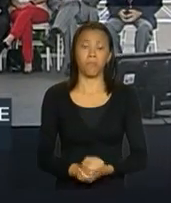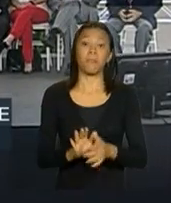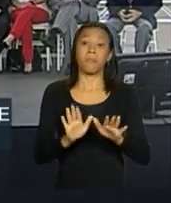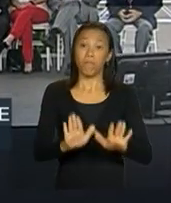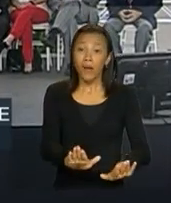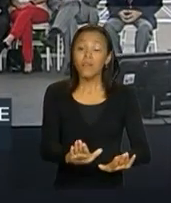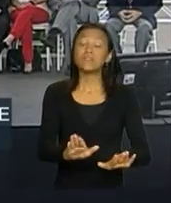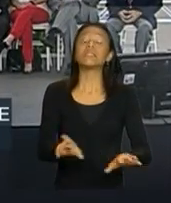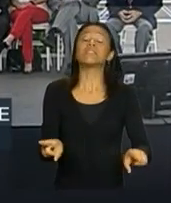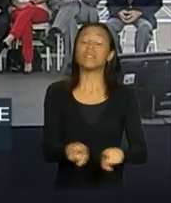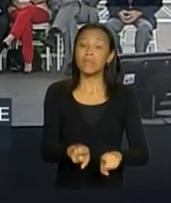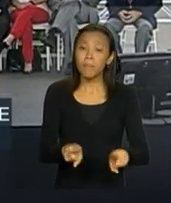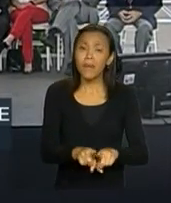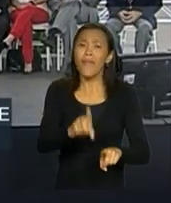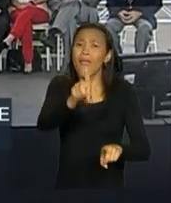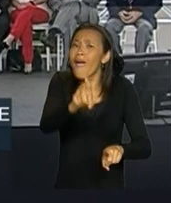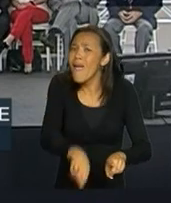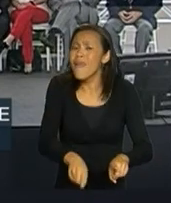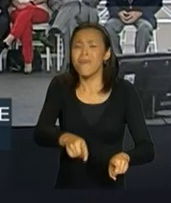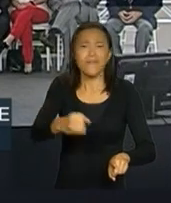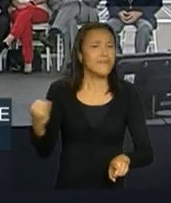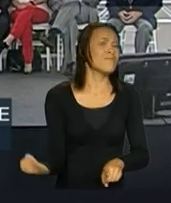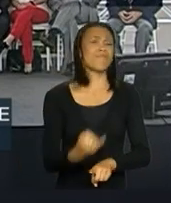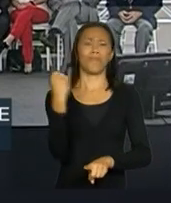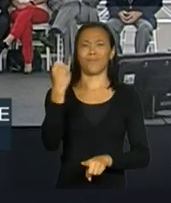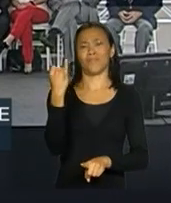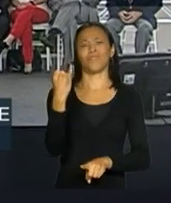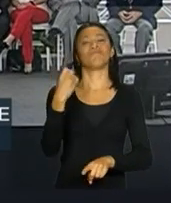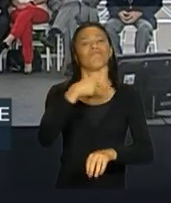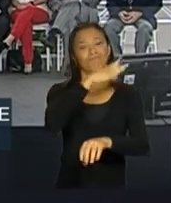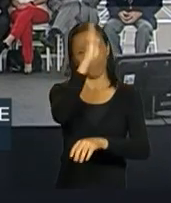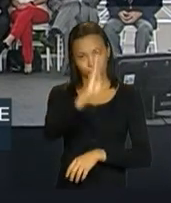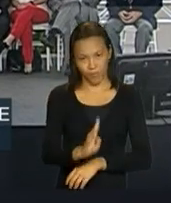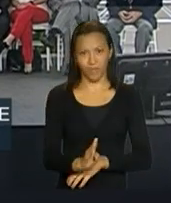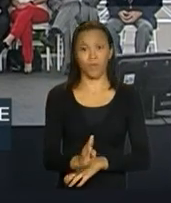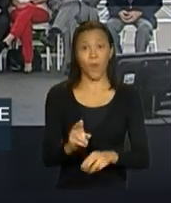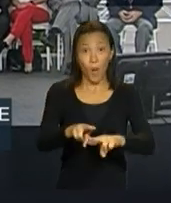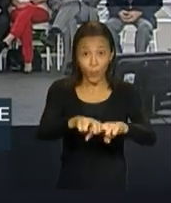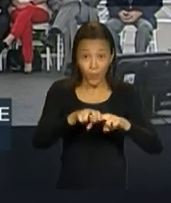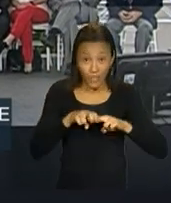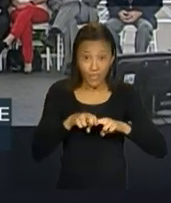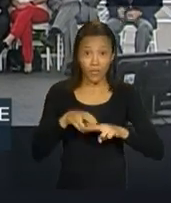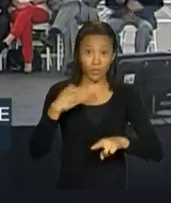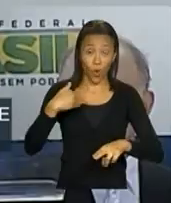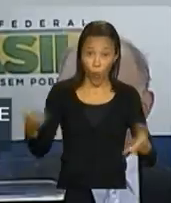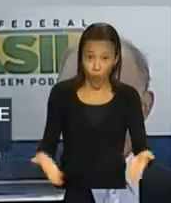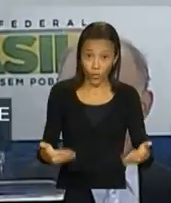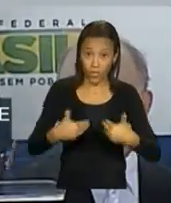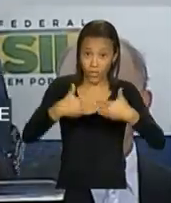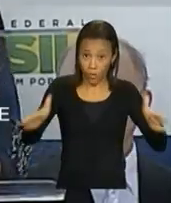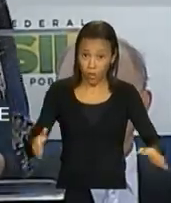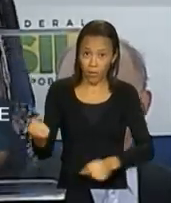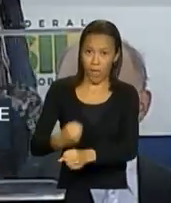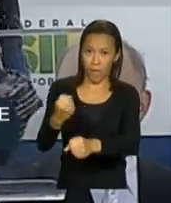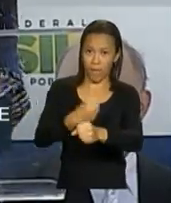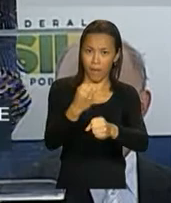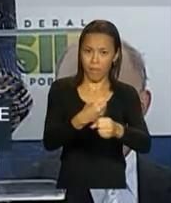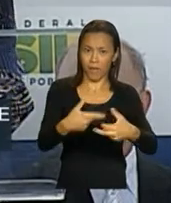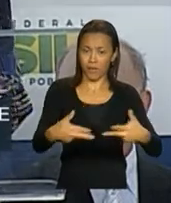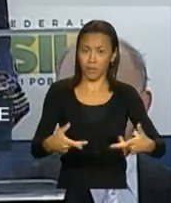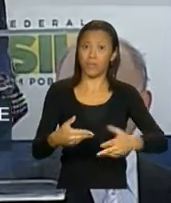também e mensalmente importante para o Brasil e por isso as obras que nós inauguramos aqui hoje